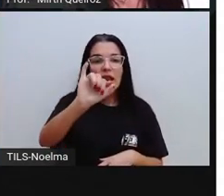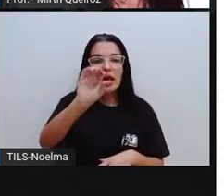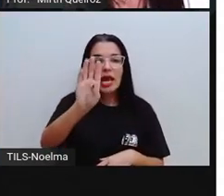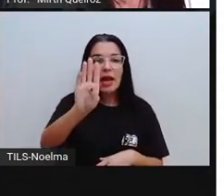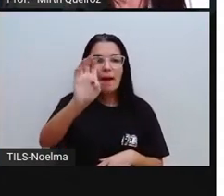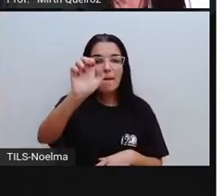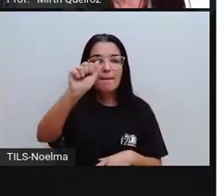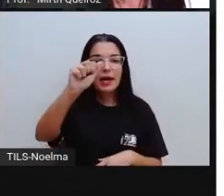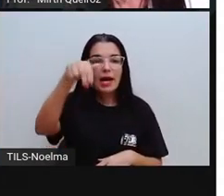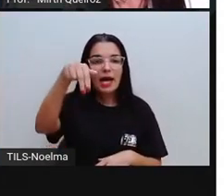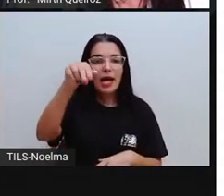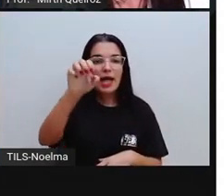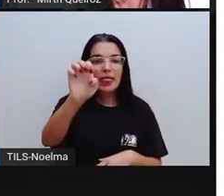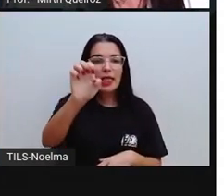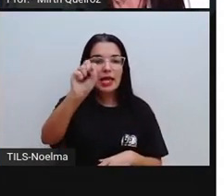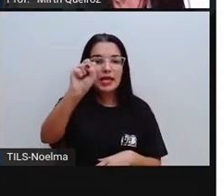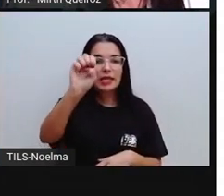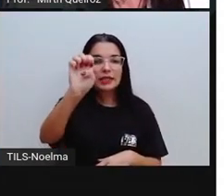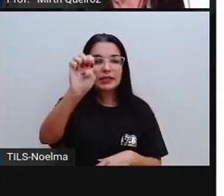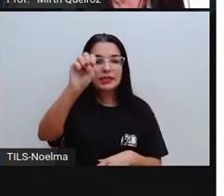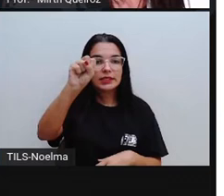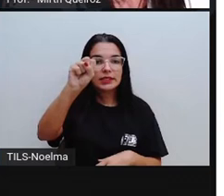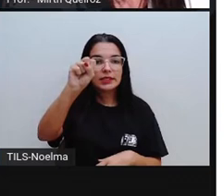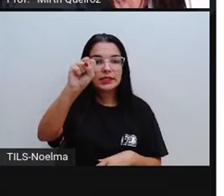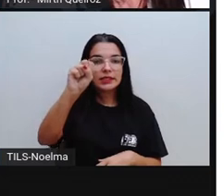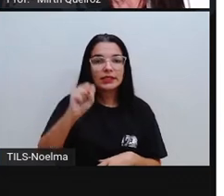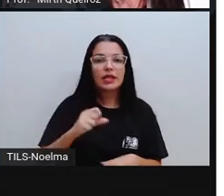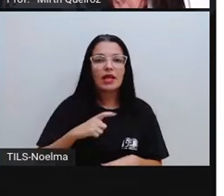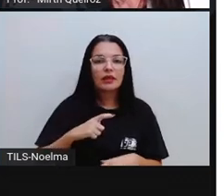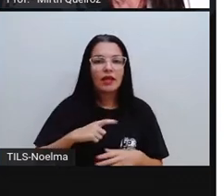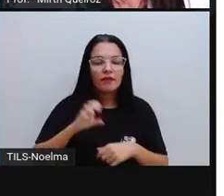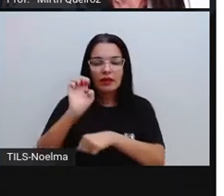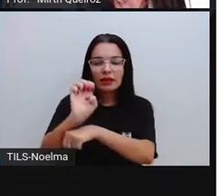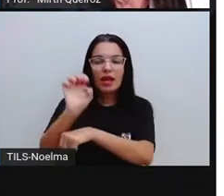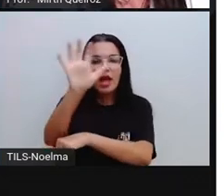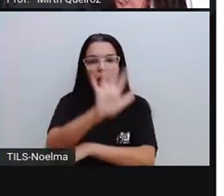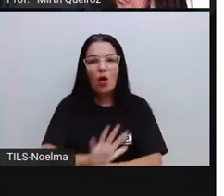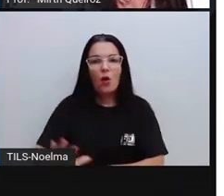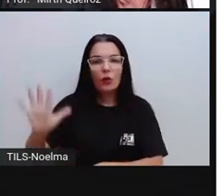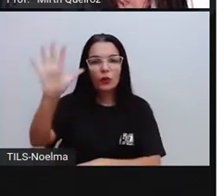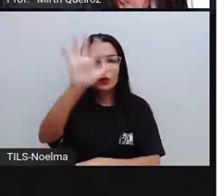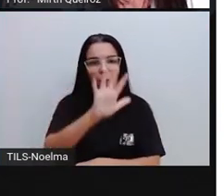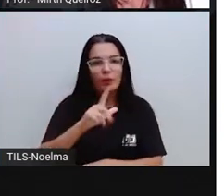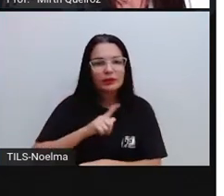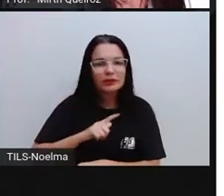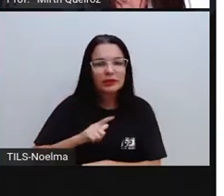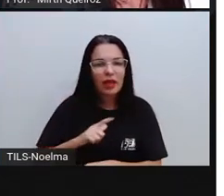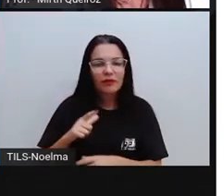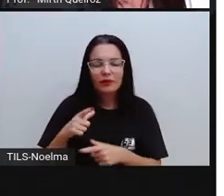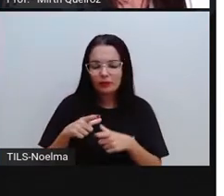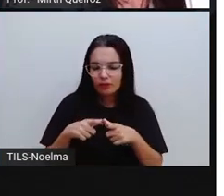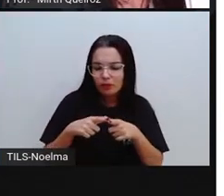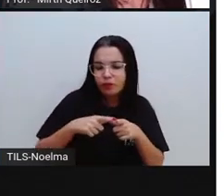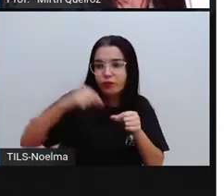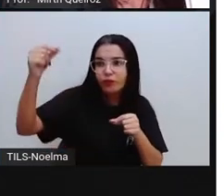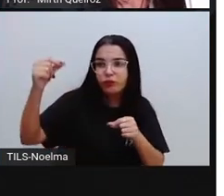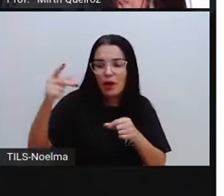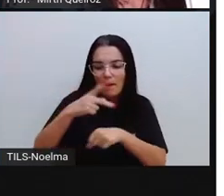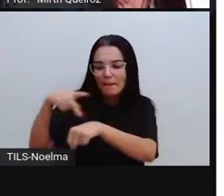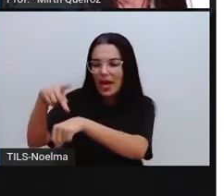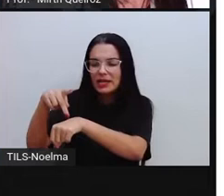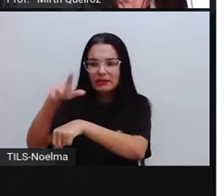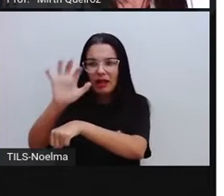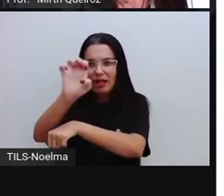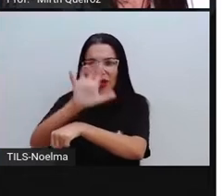o Brasil. Boa parte dessas pessoas, elas saíram de seus lugares de origem para escapar dos horrores da Primeira Guerra